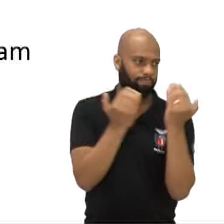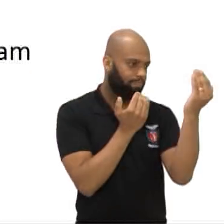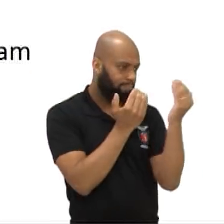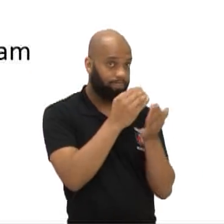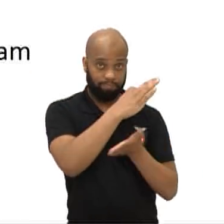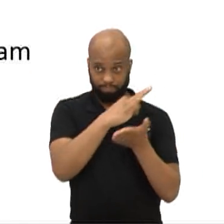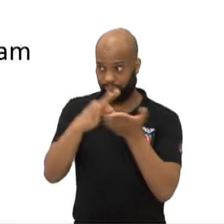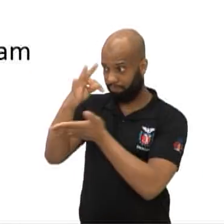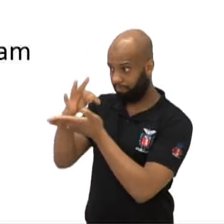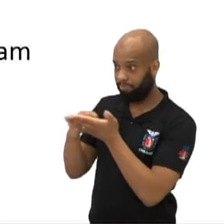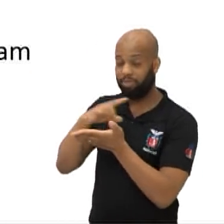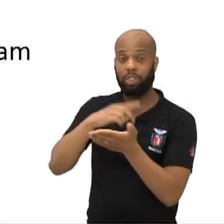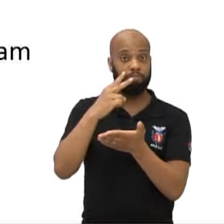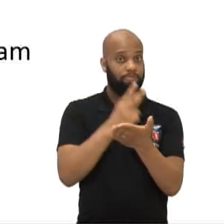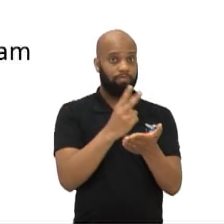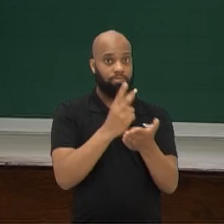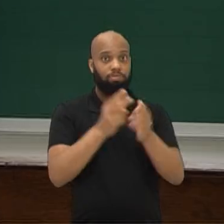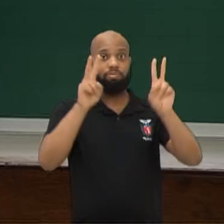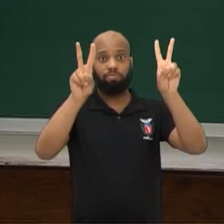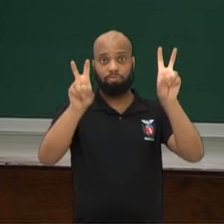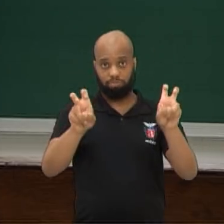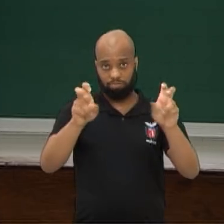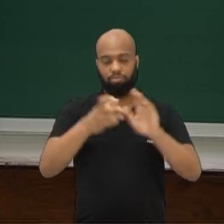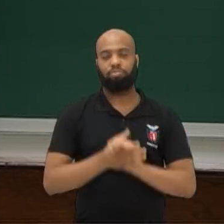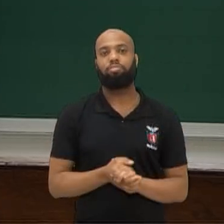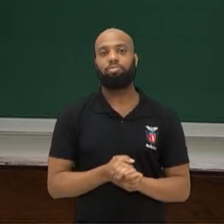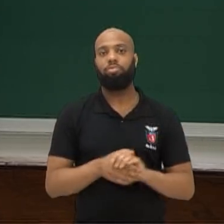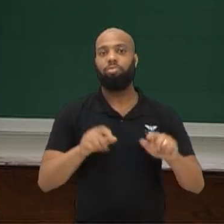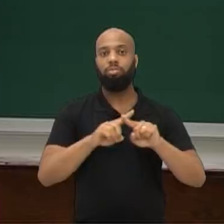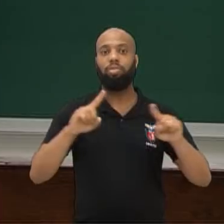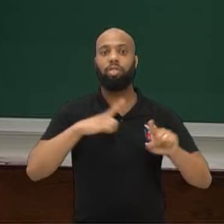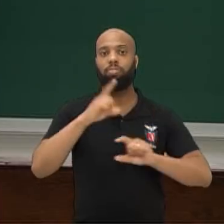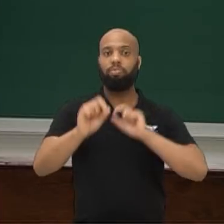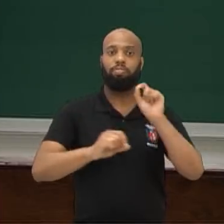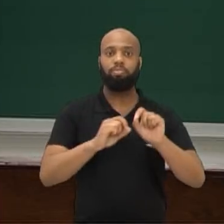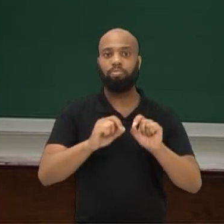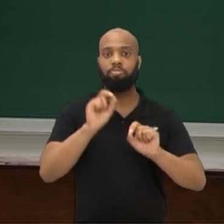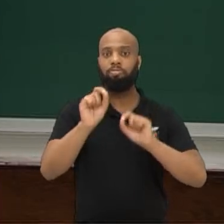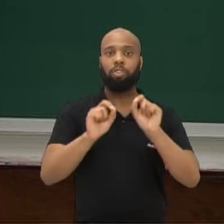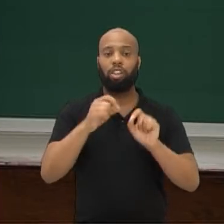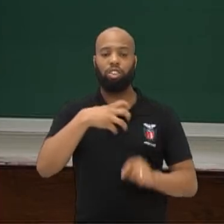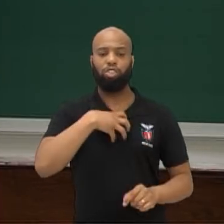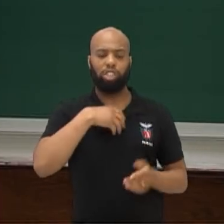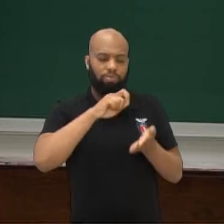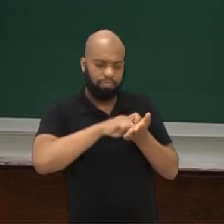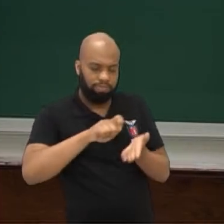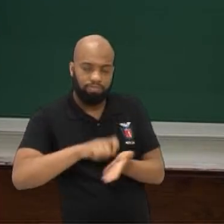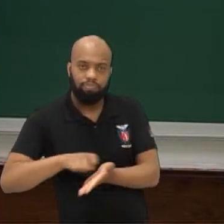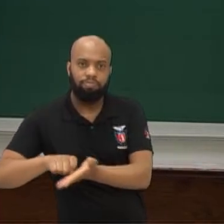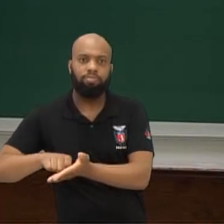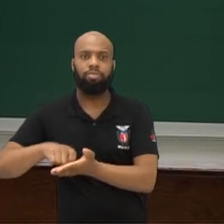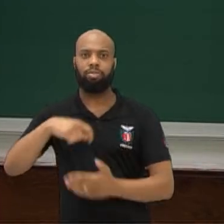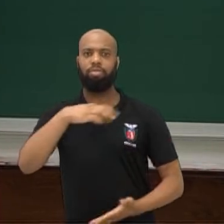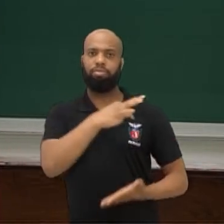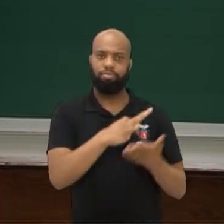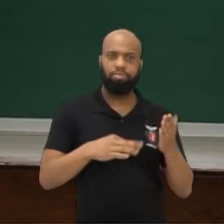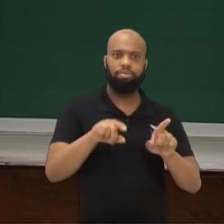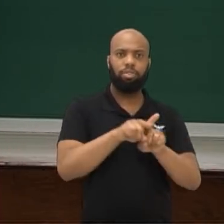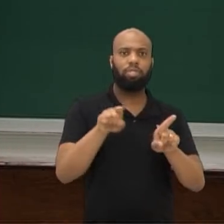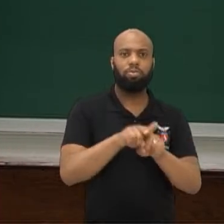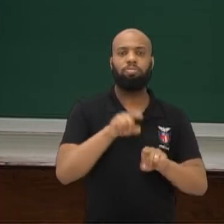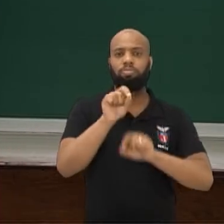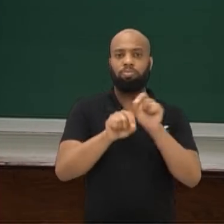que tratam do mesmo tema, do mesmo assunto, em função das condições em que ele foi produzido e daquelas em que